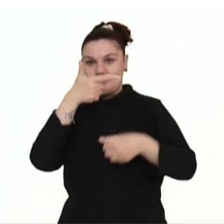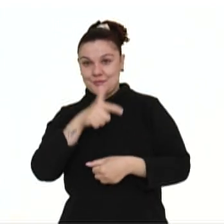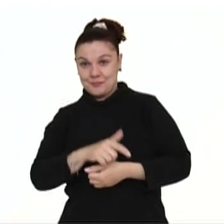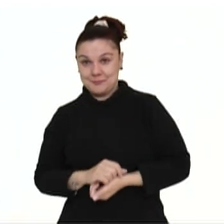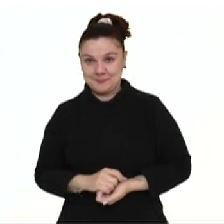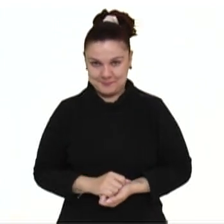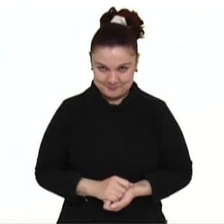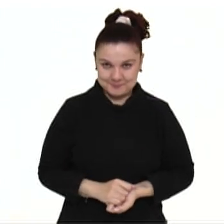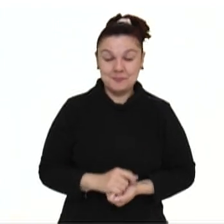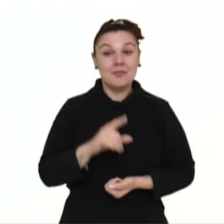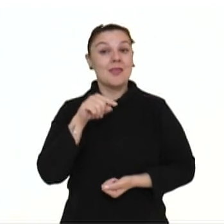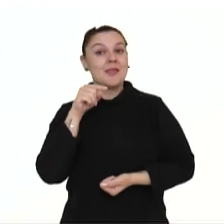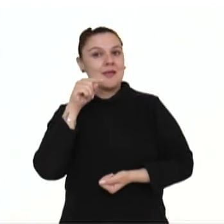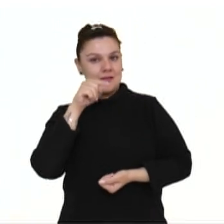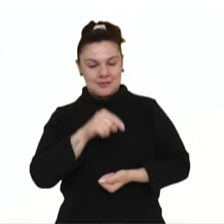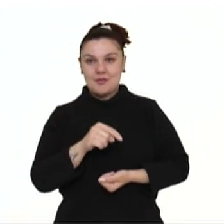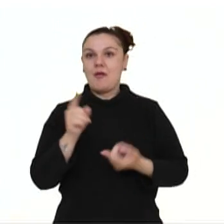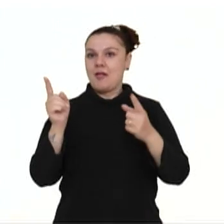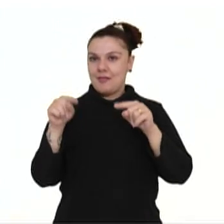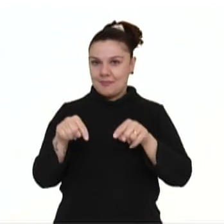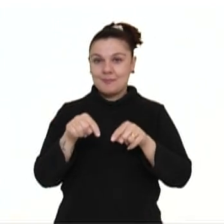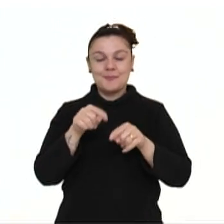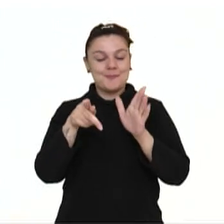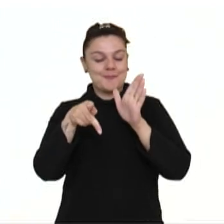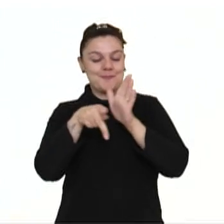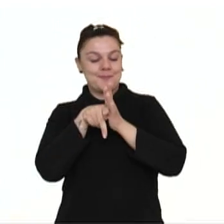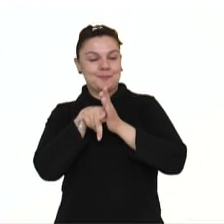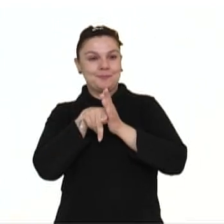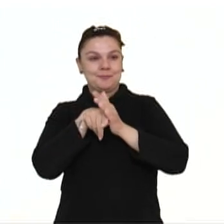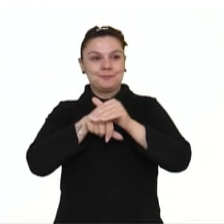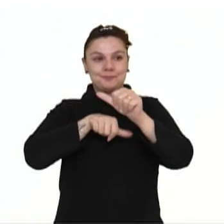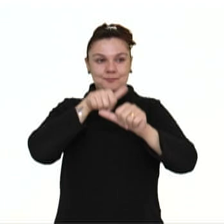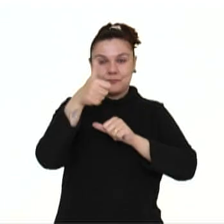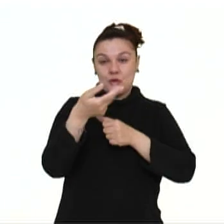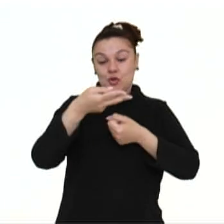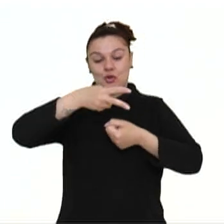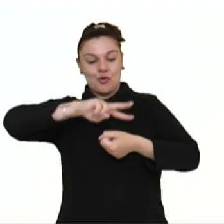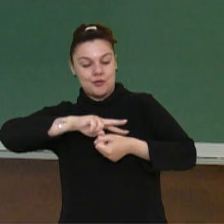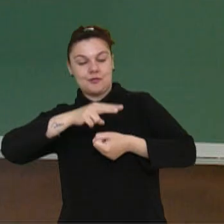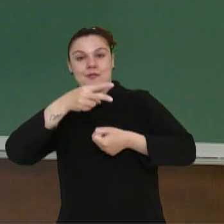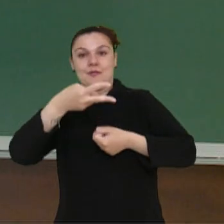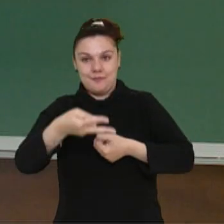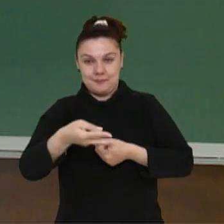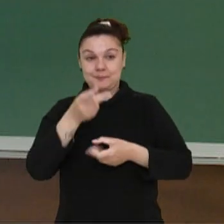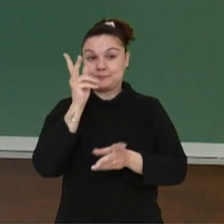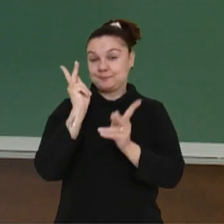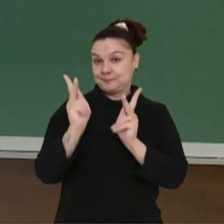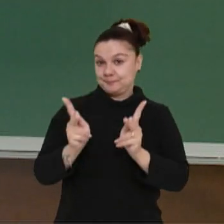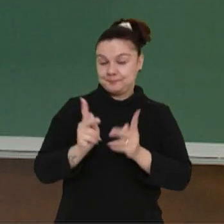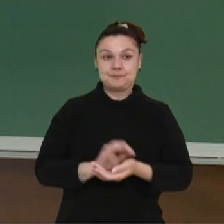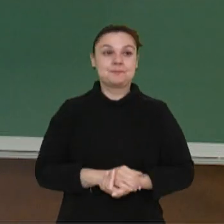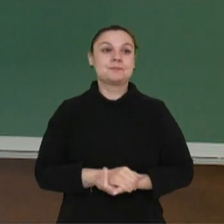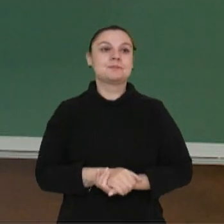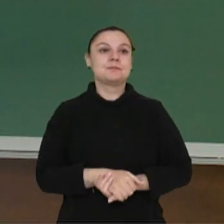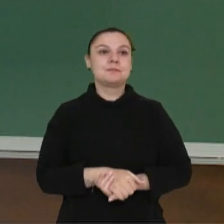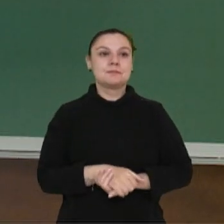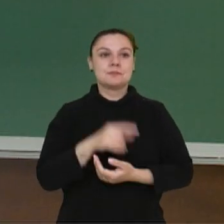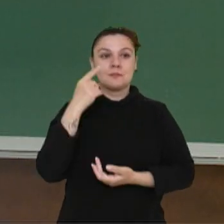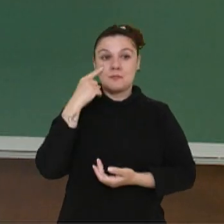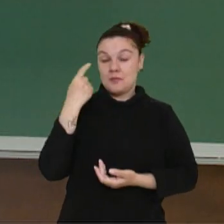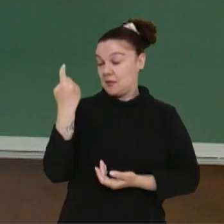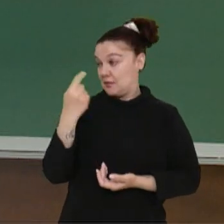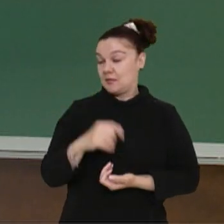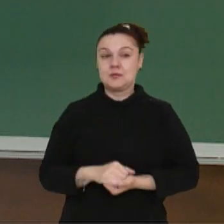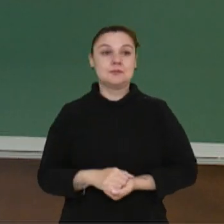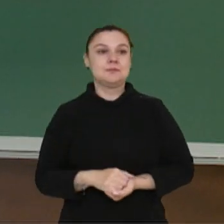transparente. Então uma reação reversível é aquela que se processa nos 2 sentidos ao mesmo tempo. Então a gente tem